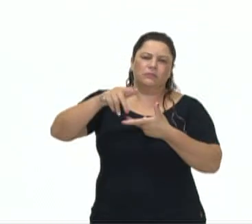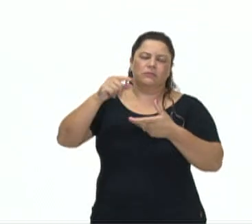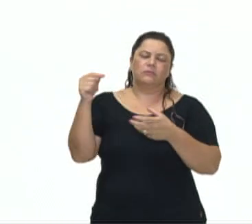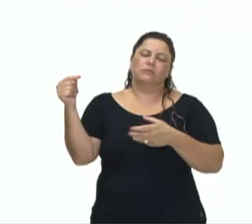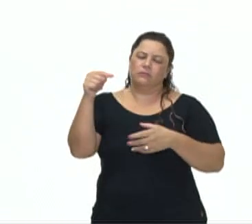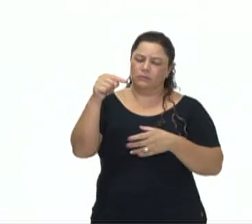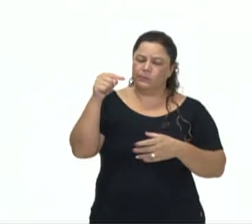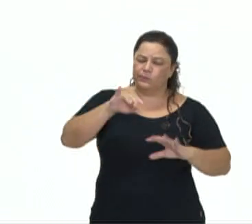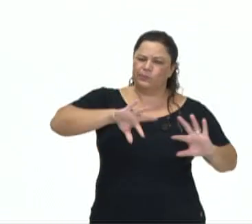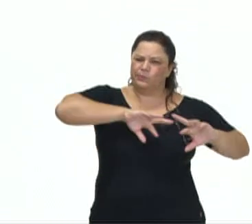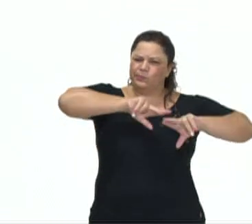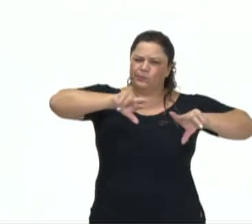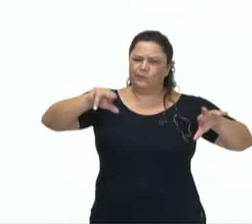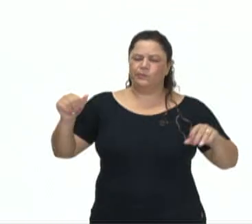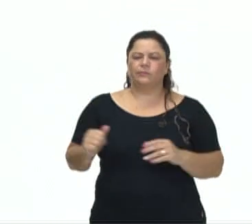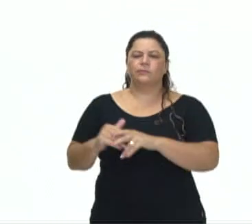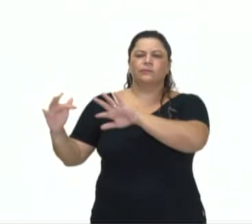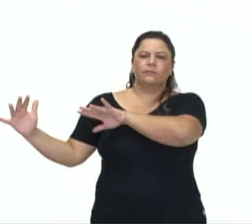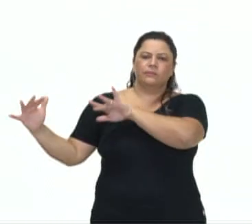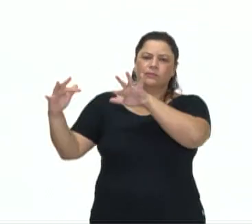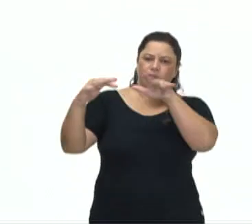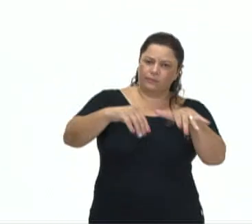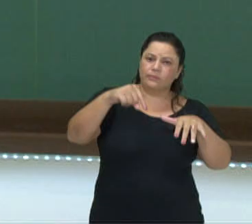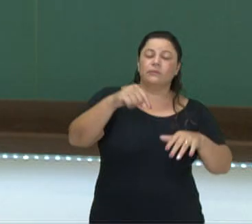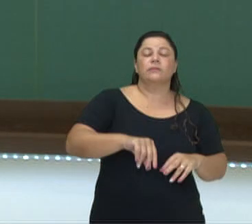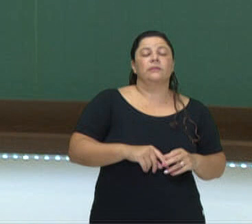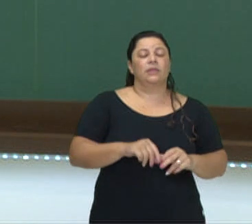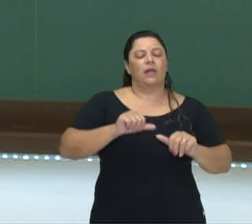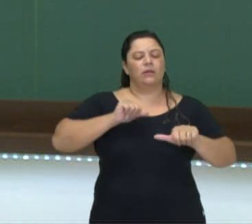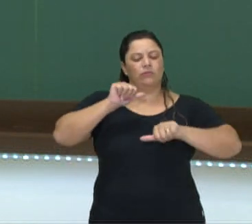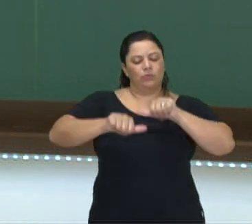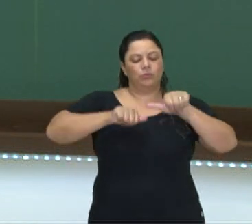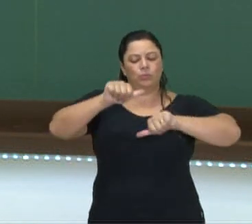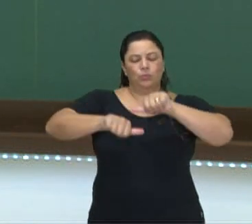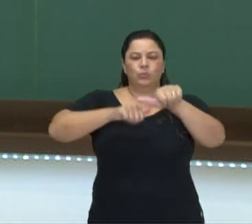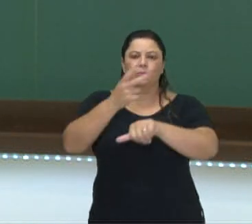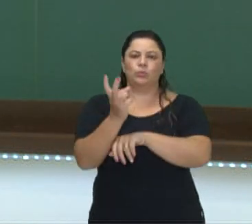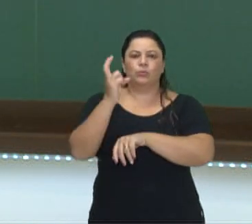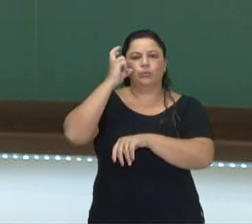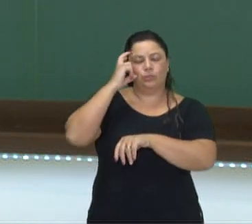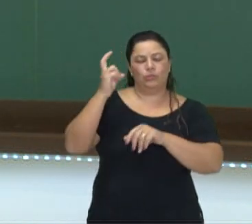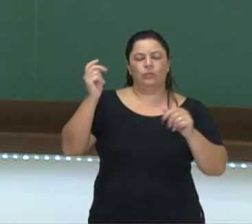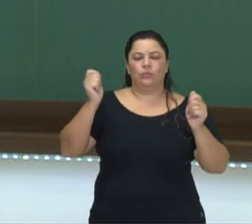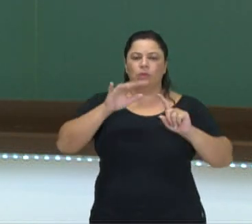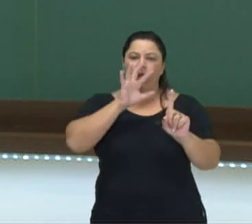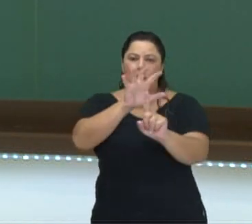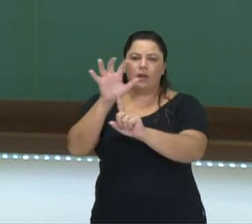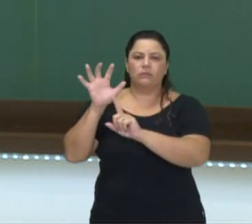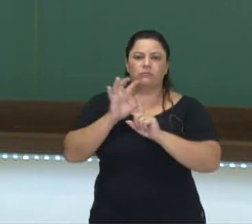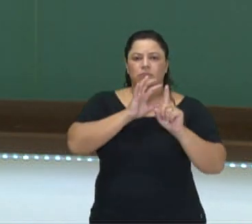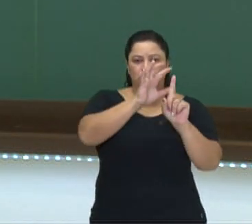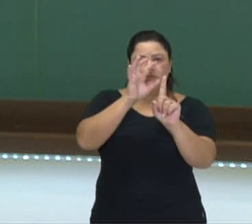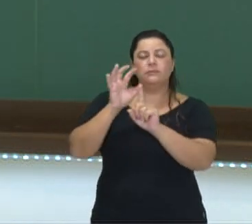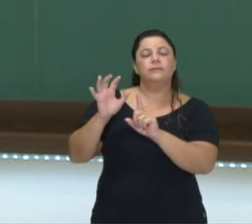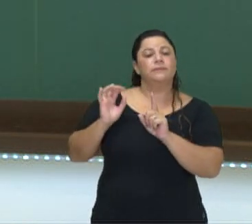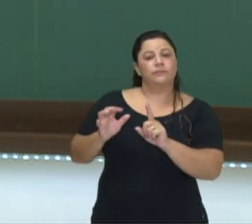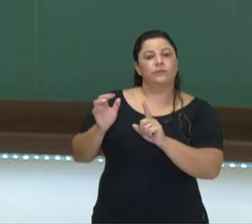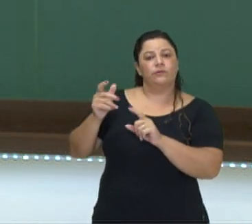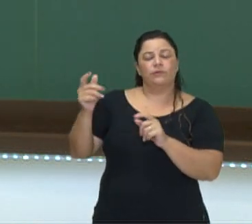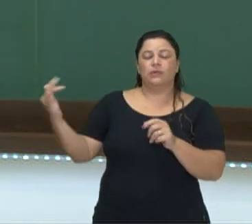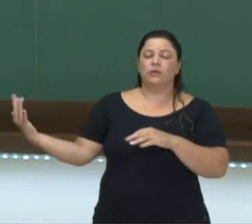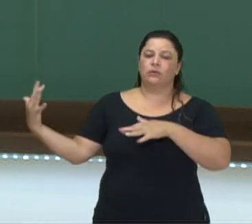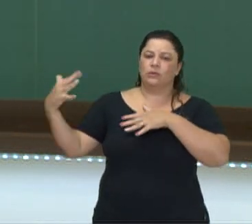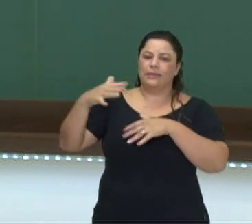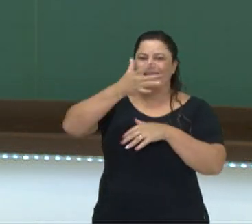se transformando dia após dia. Ou seja, nós vamos sofrendo influências de quem